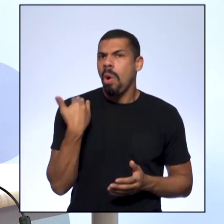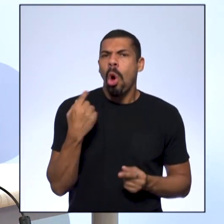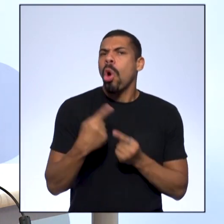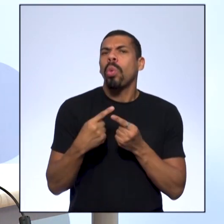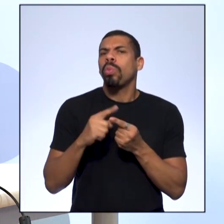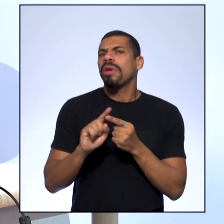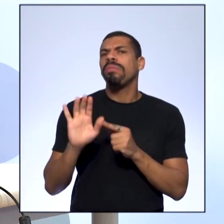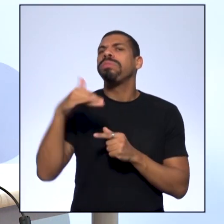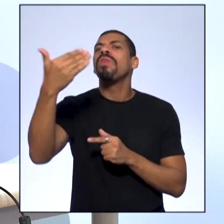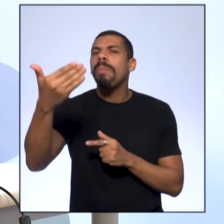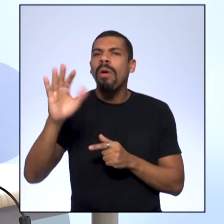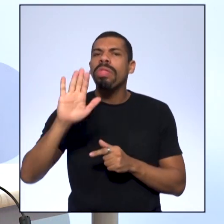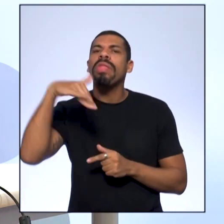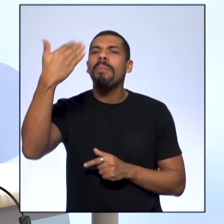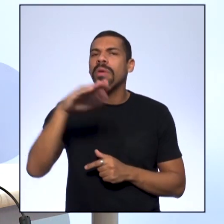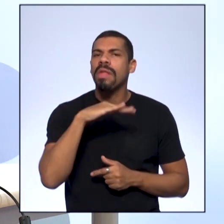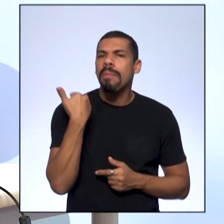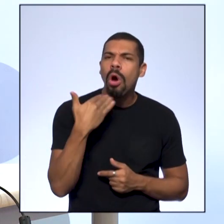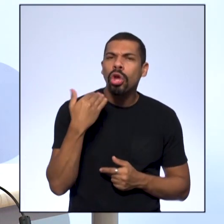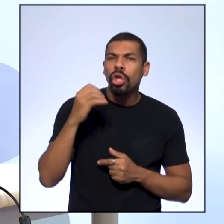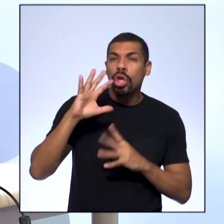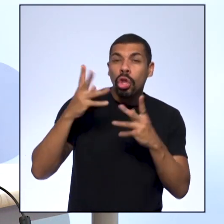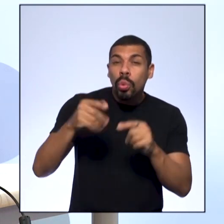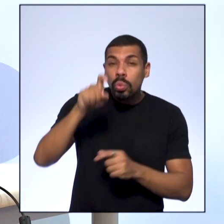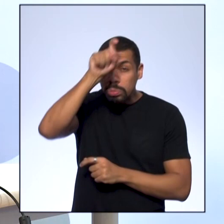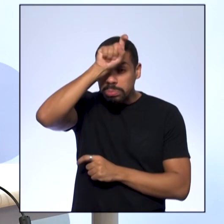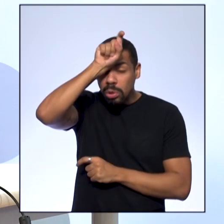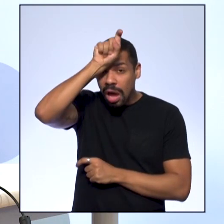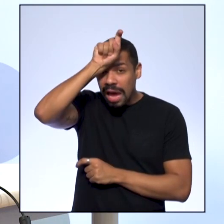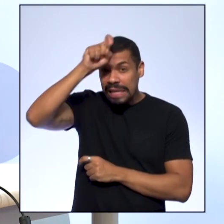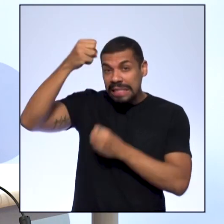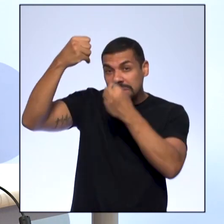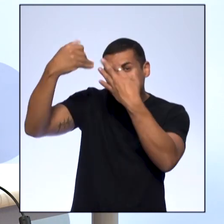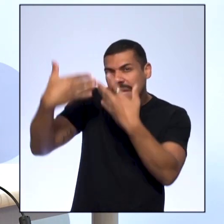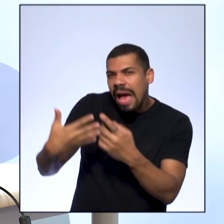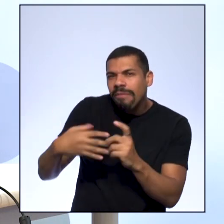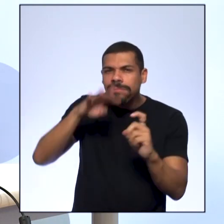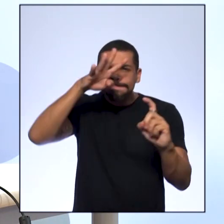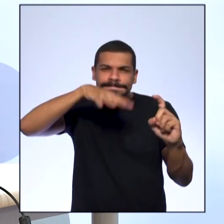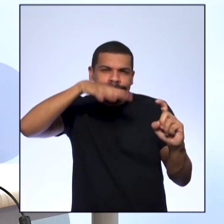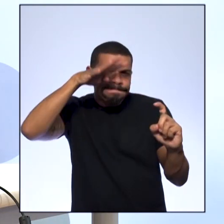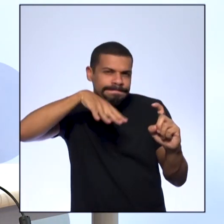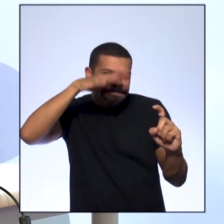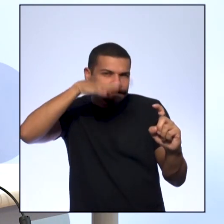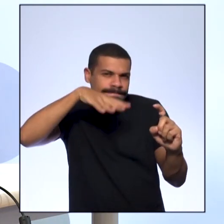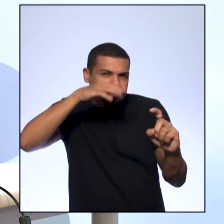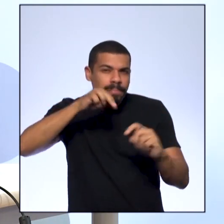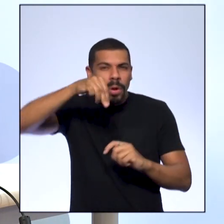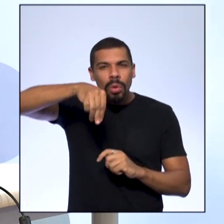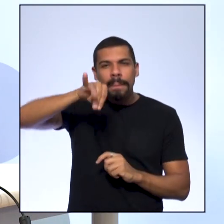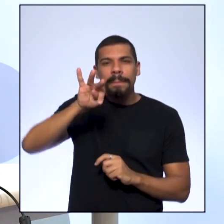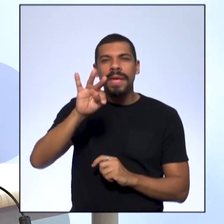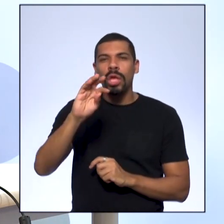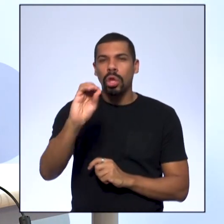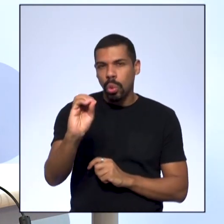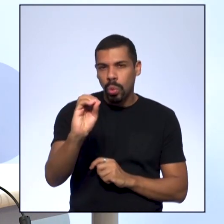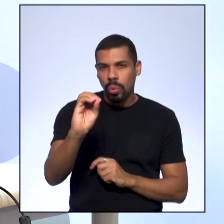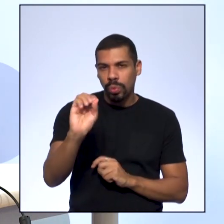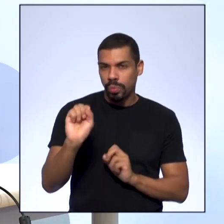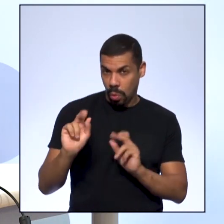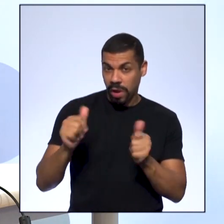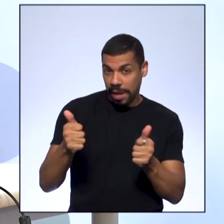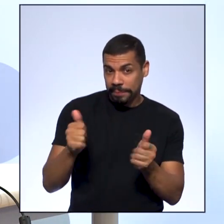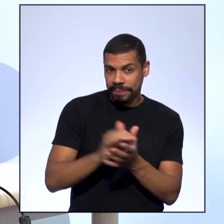se explicava no Egito pelo mito, certo? Agora sim, a gente está pronto para ir para a nossa interação. São várias